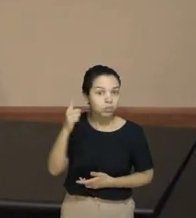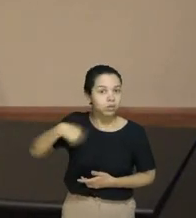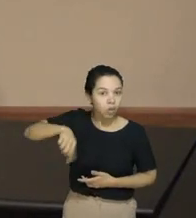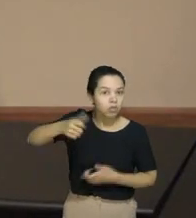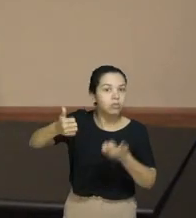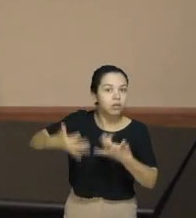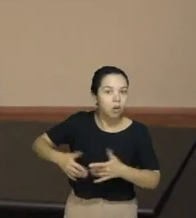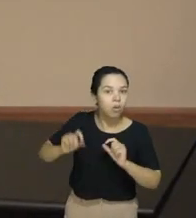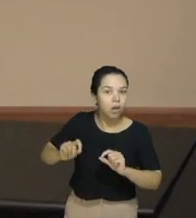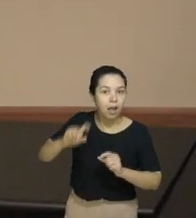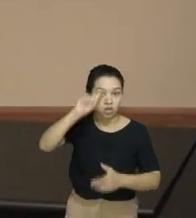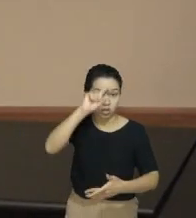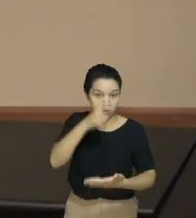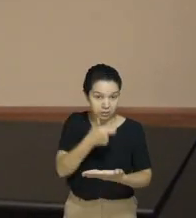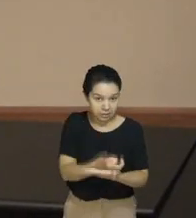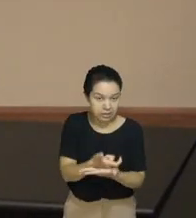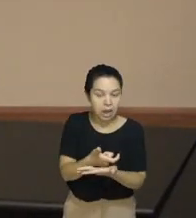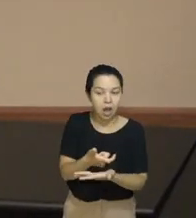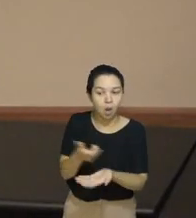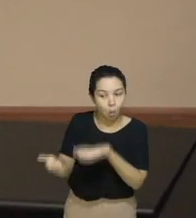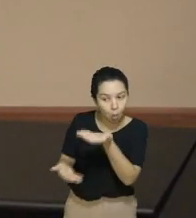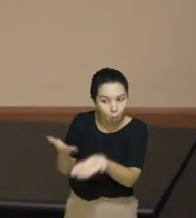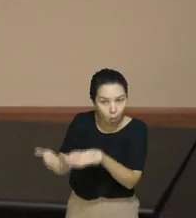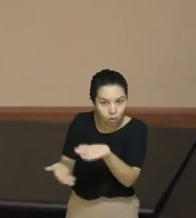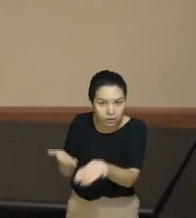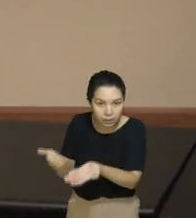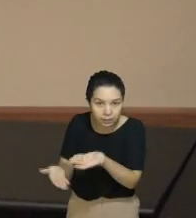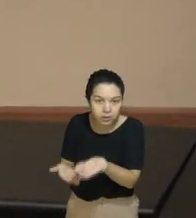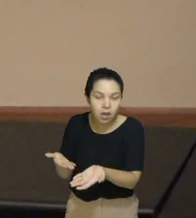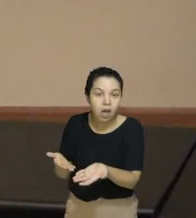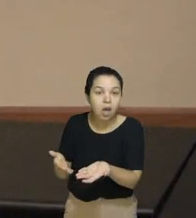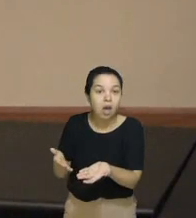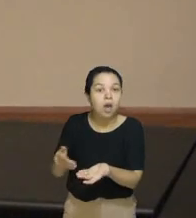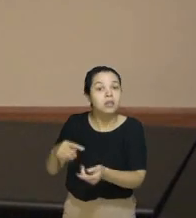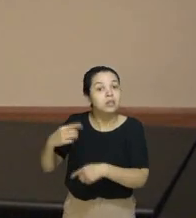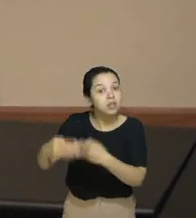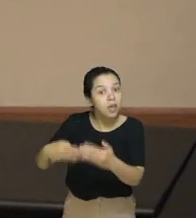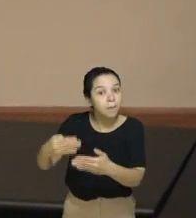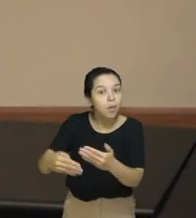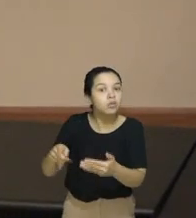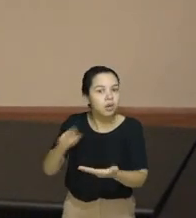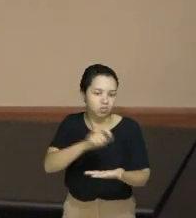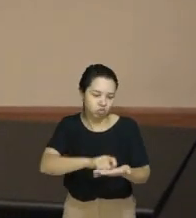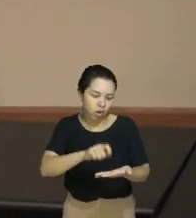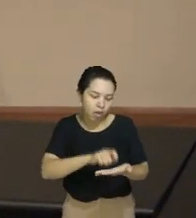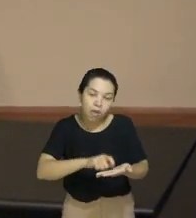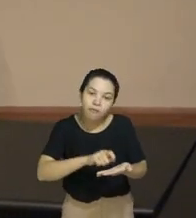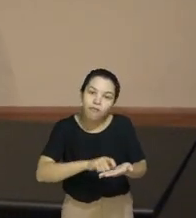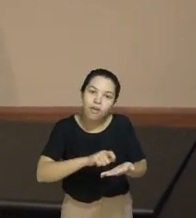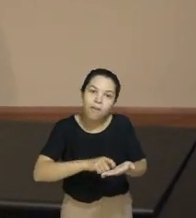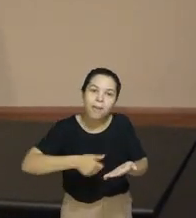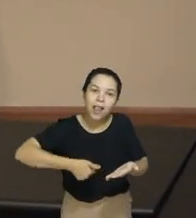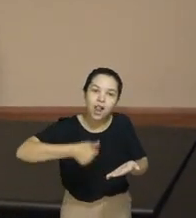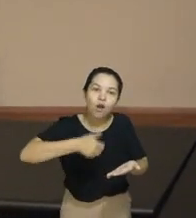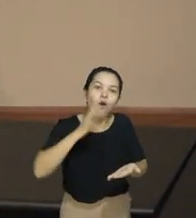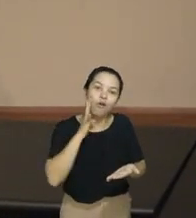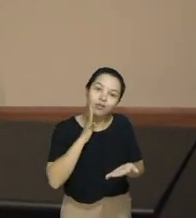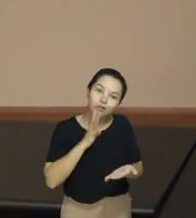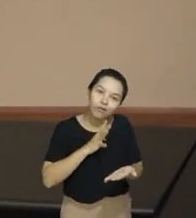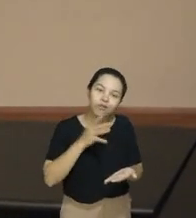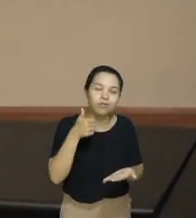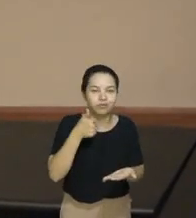dislexia, tratou o indivíduo com a dislexia. Chega um ponto que ele consegue escrever melhor, não trocar mais